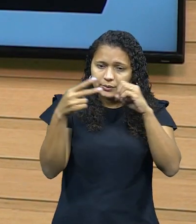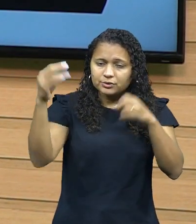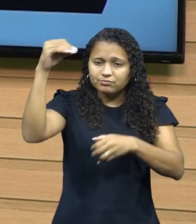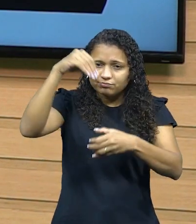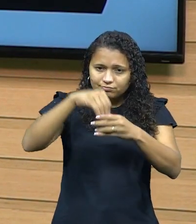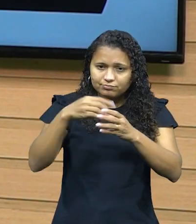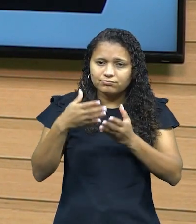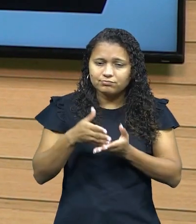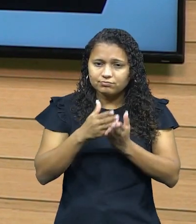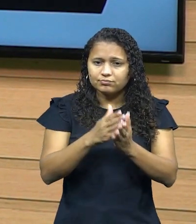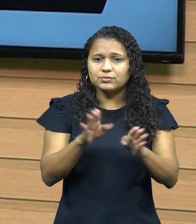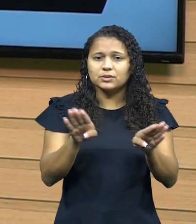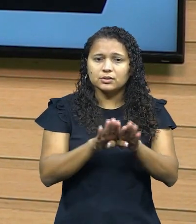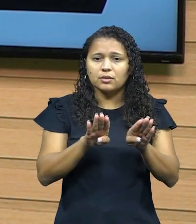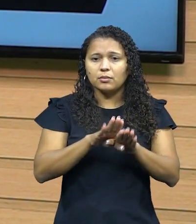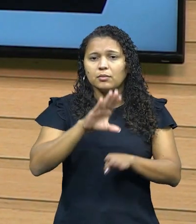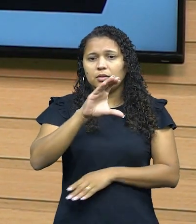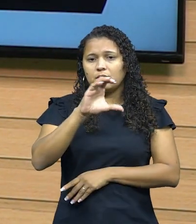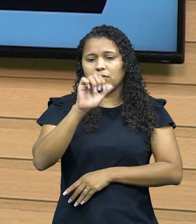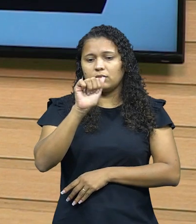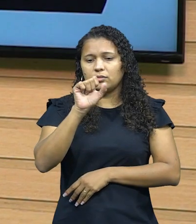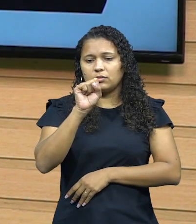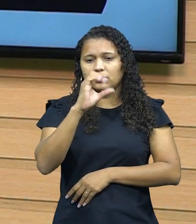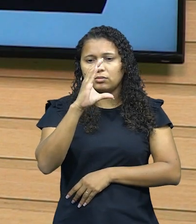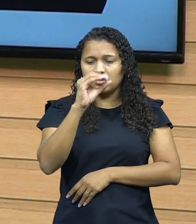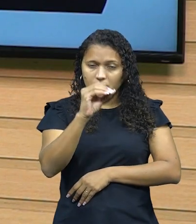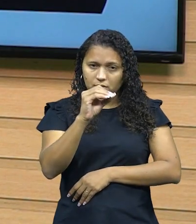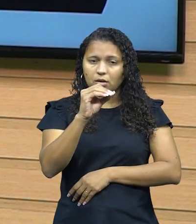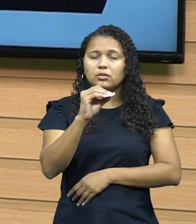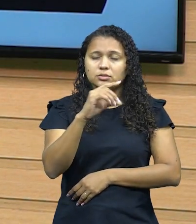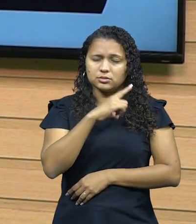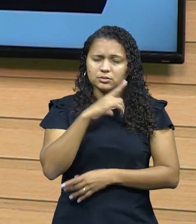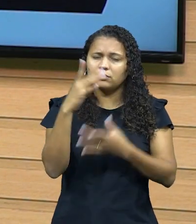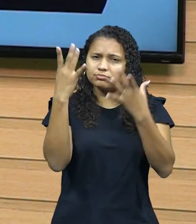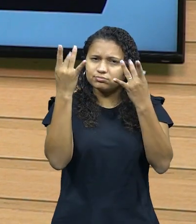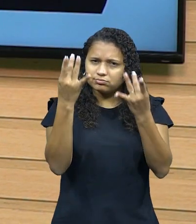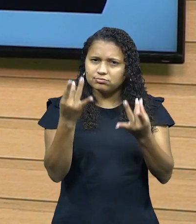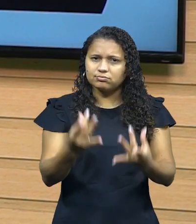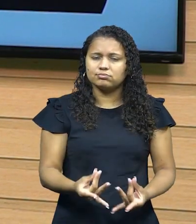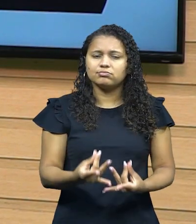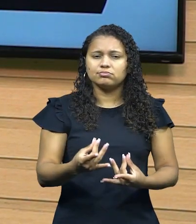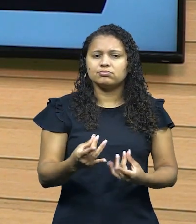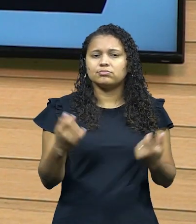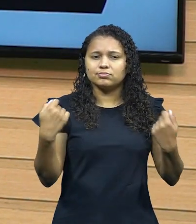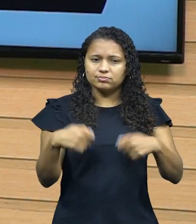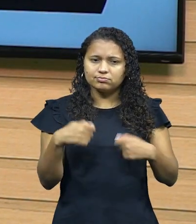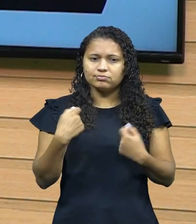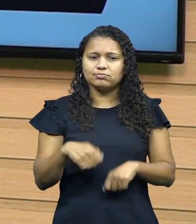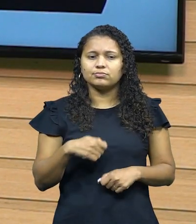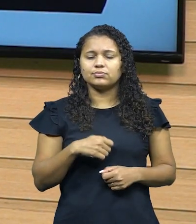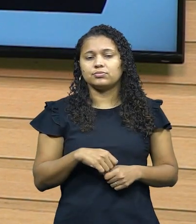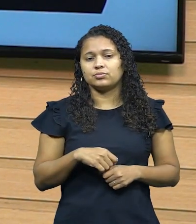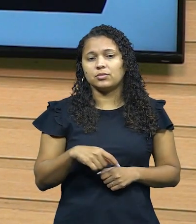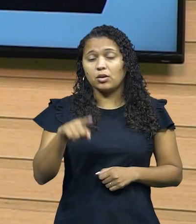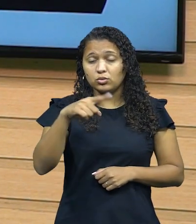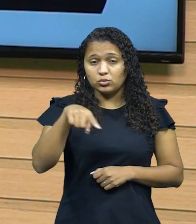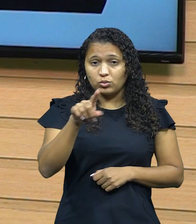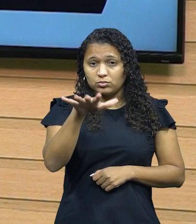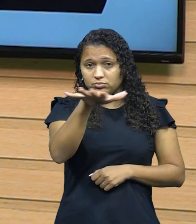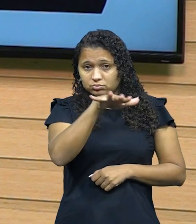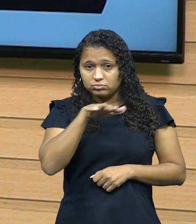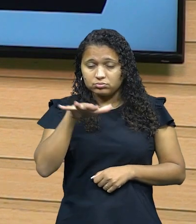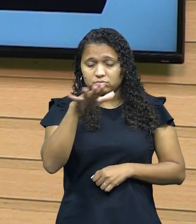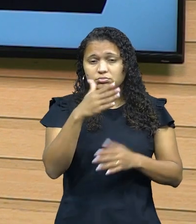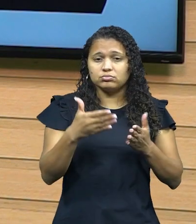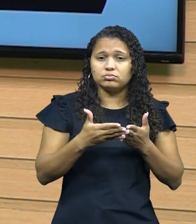o casco, porque o casco ele tem algumas especificidades. E para a gente que é